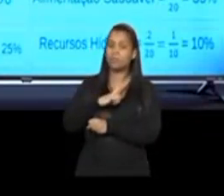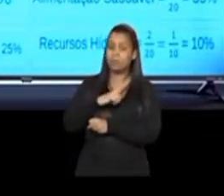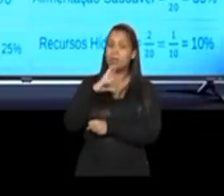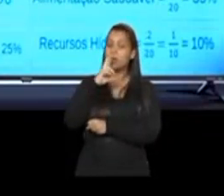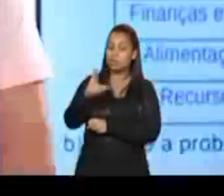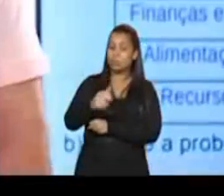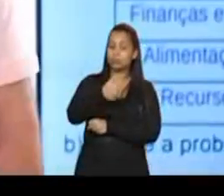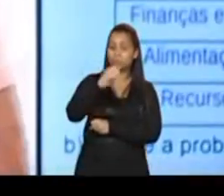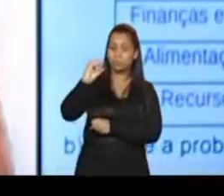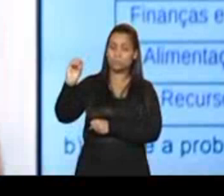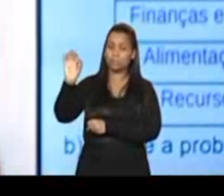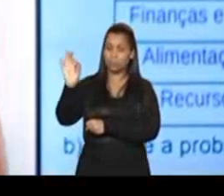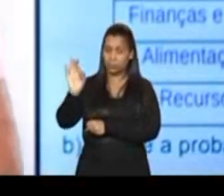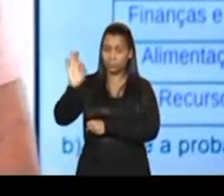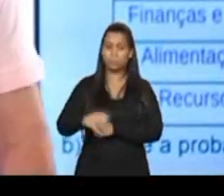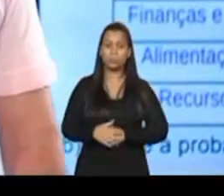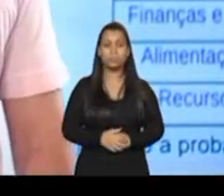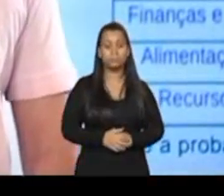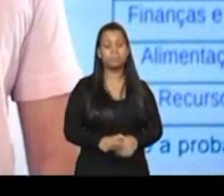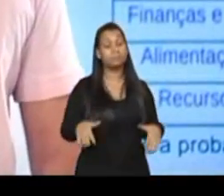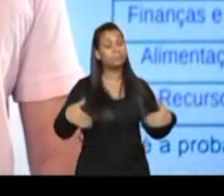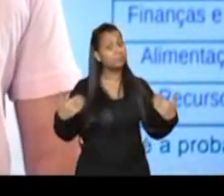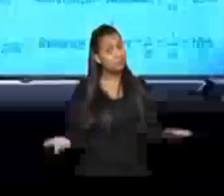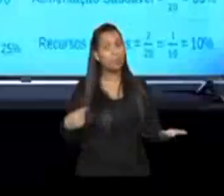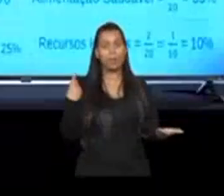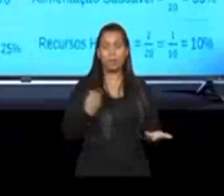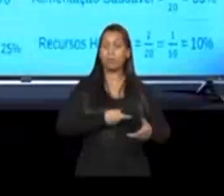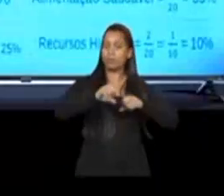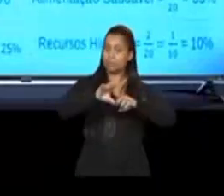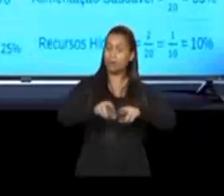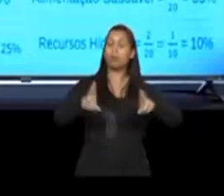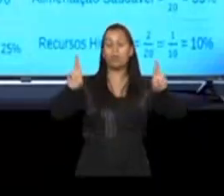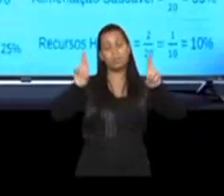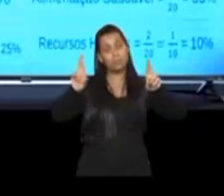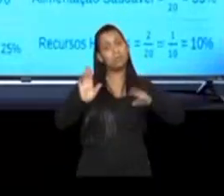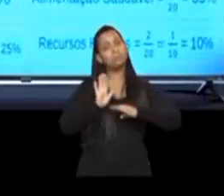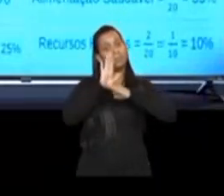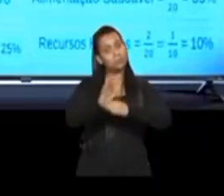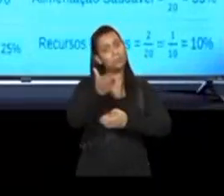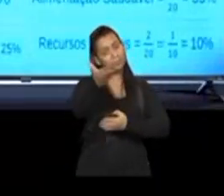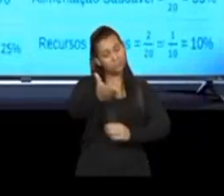correspondente a 100%. Bom, pessoal, essa foi a nossa aula. Espero ter contribuído